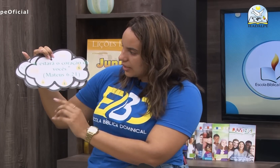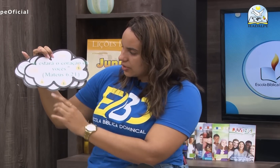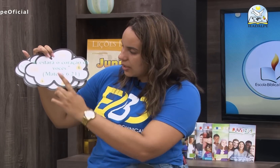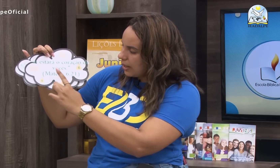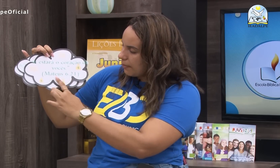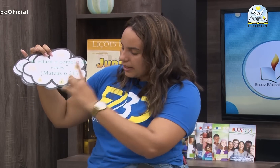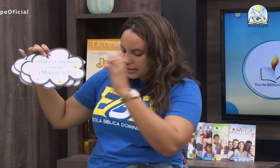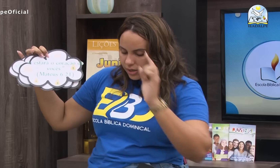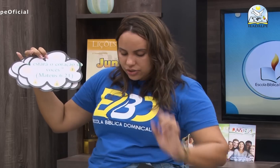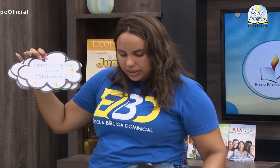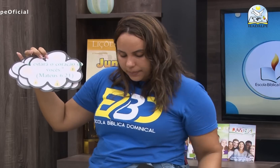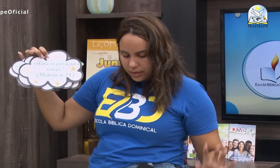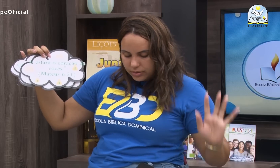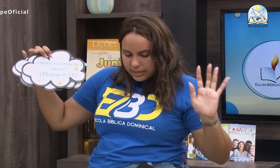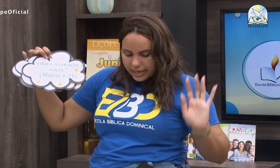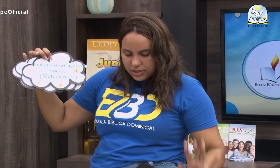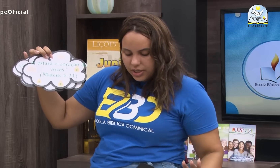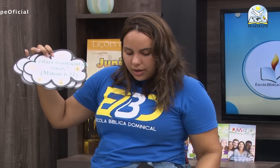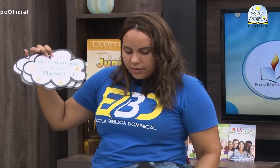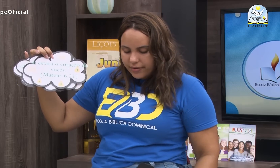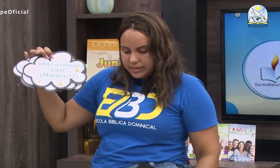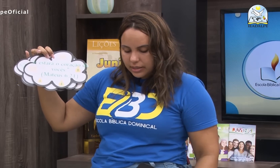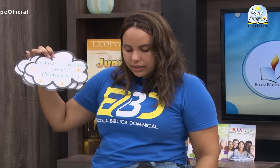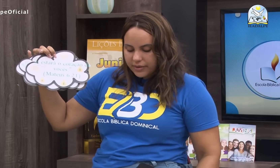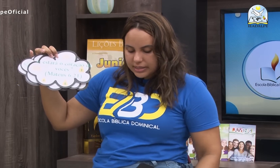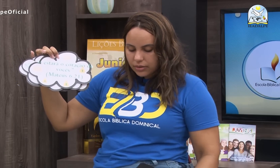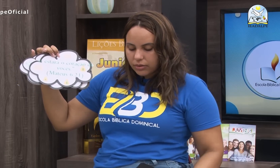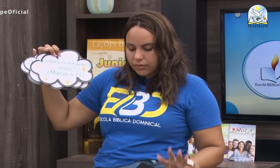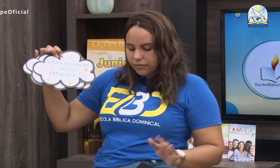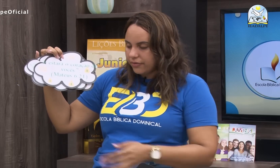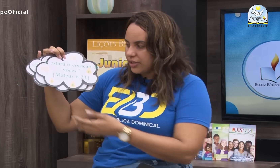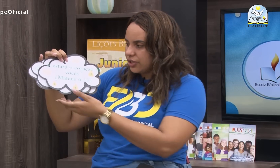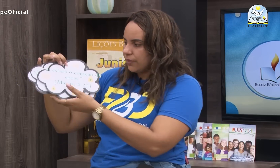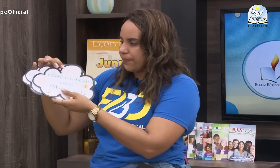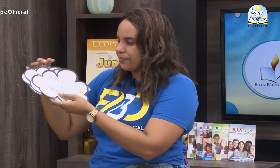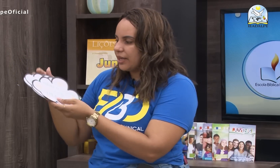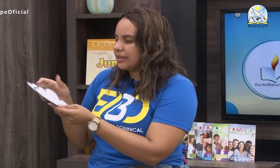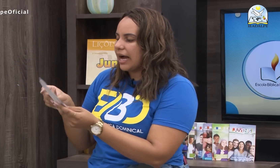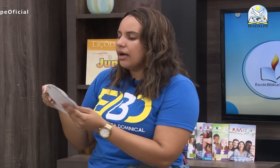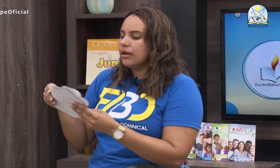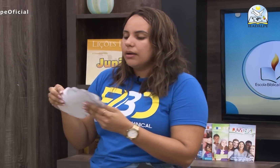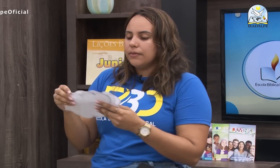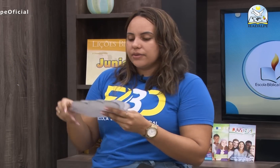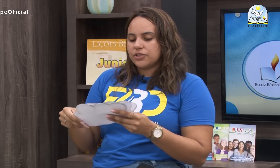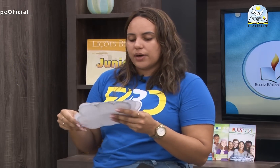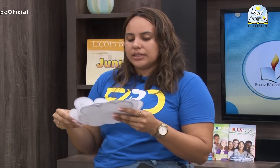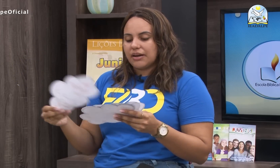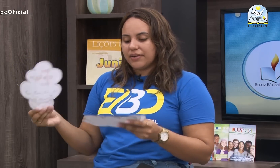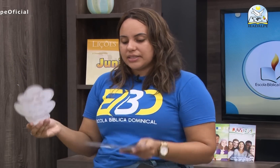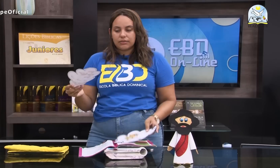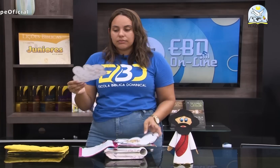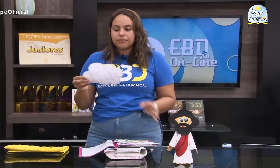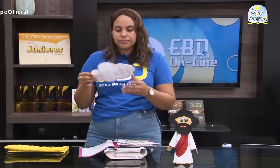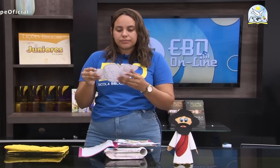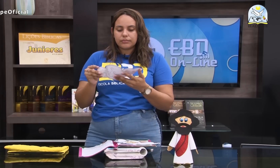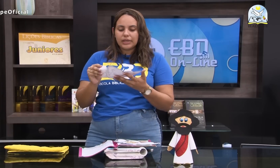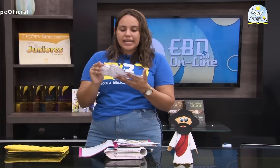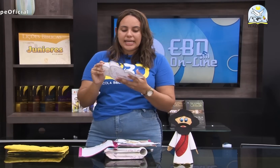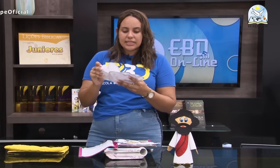de vocês. Mateus, capítulo 6, versículo 21. Tá? Vocês podem estar